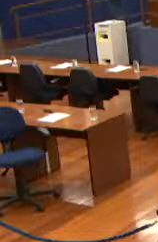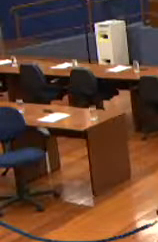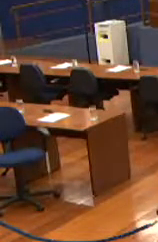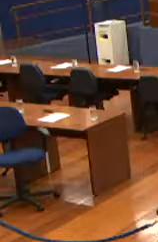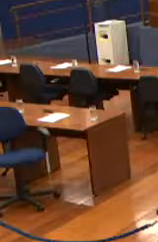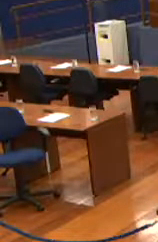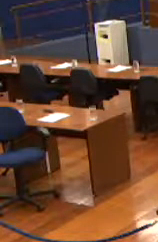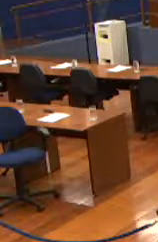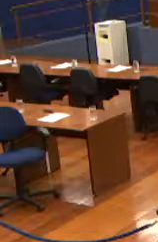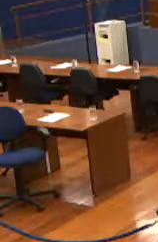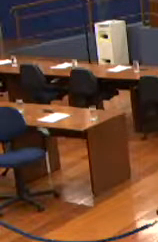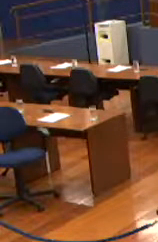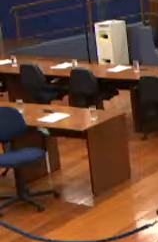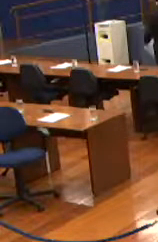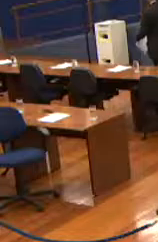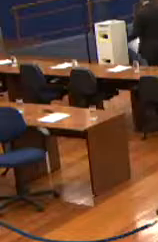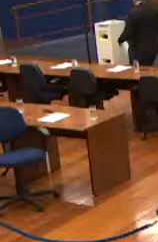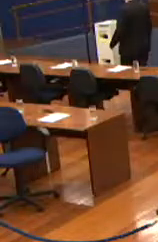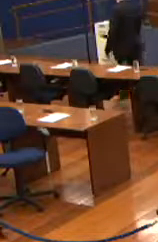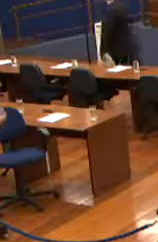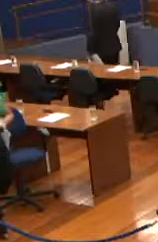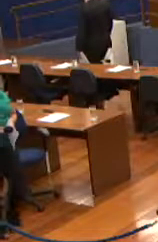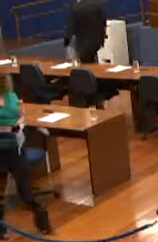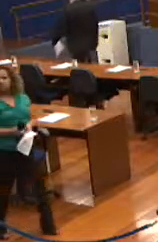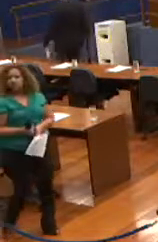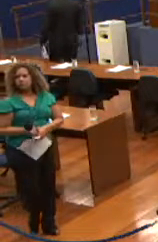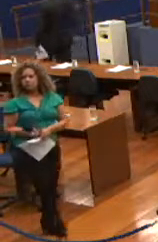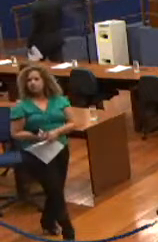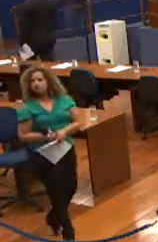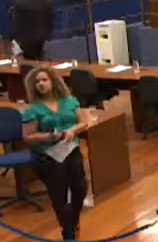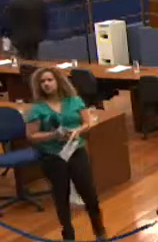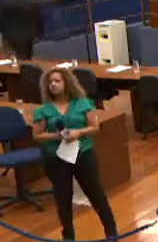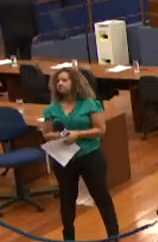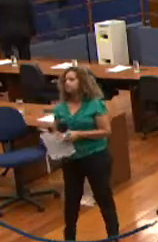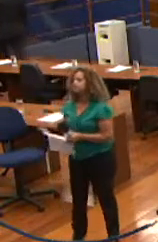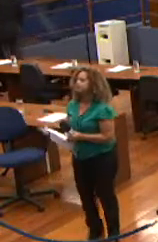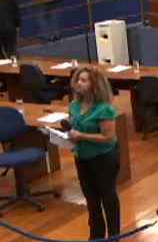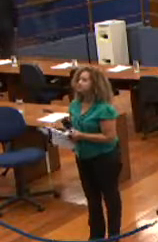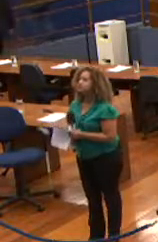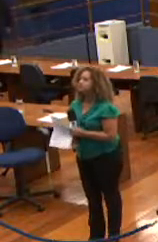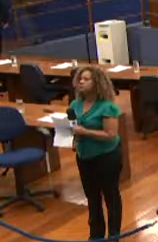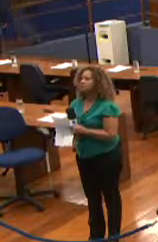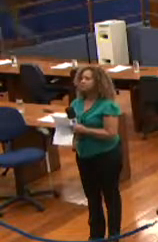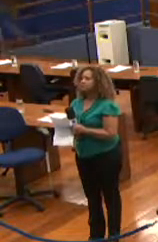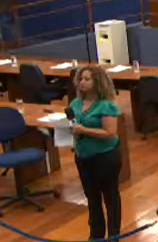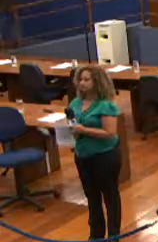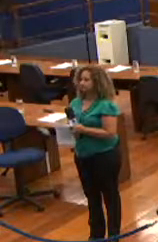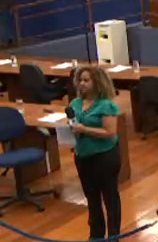Obrigado, vereador Luiz Iabico. Existe mais vereador inscrito? Não há mais vereadores, senhor presidente. Sessão suspensa por 15 minutos. Você falou